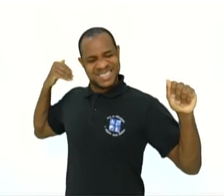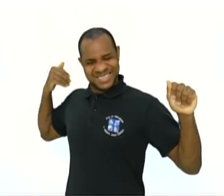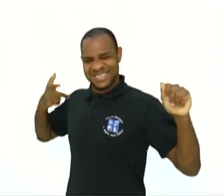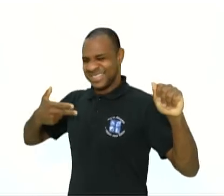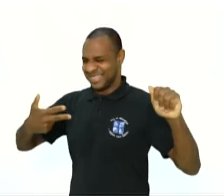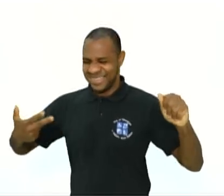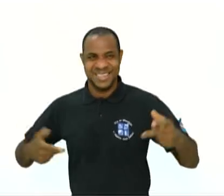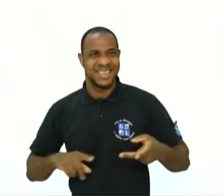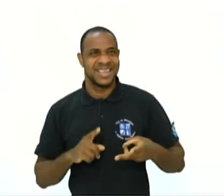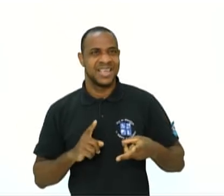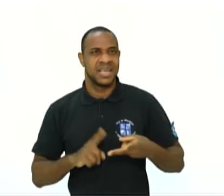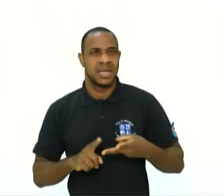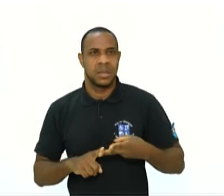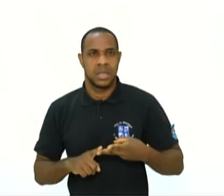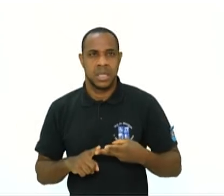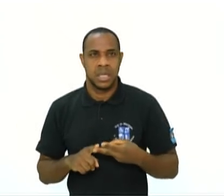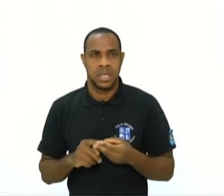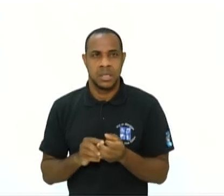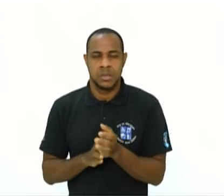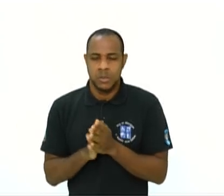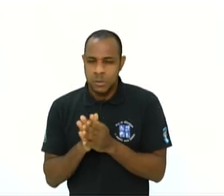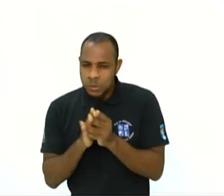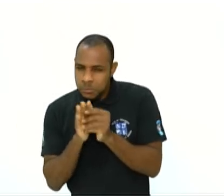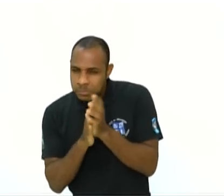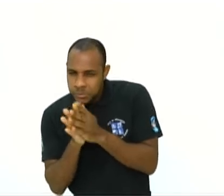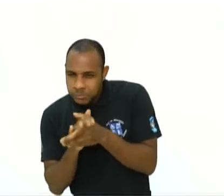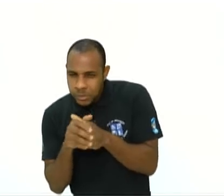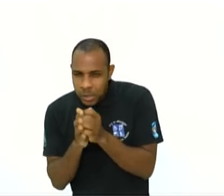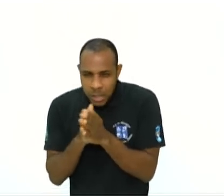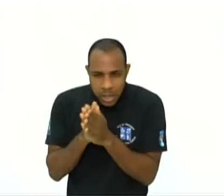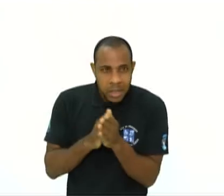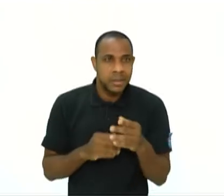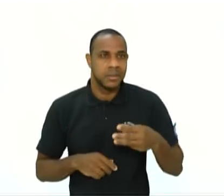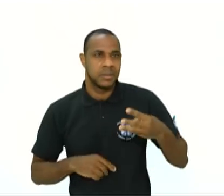B, mistério. Letra C,